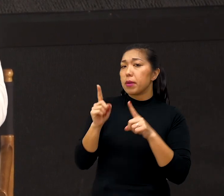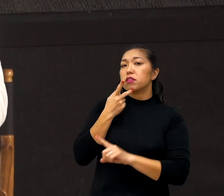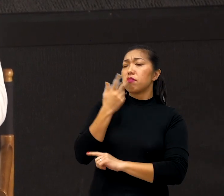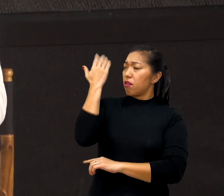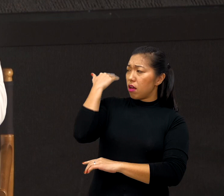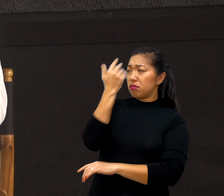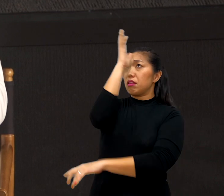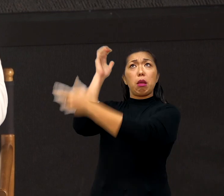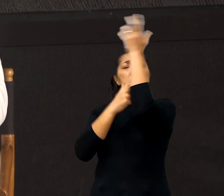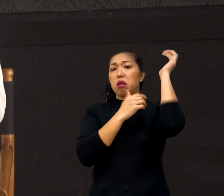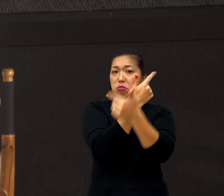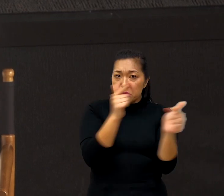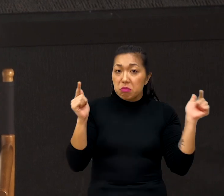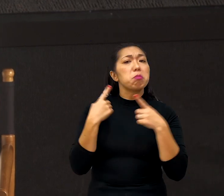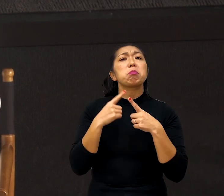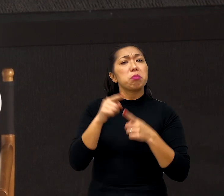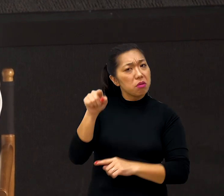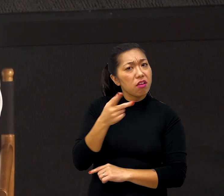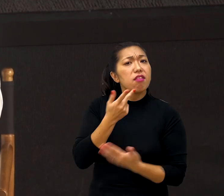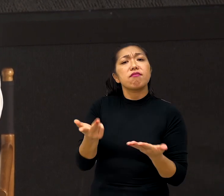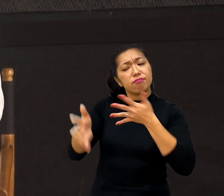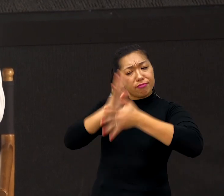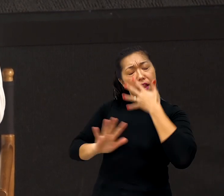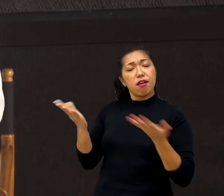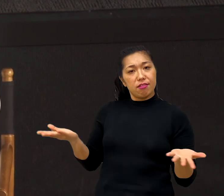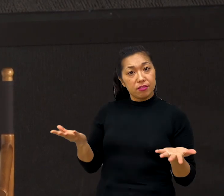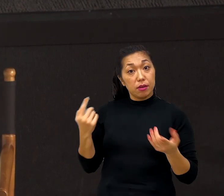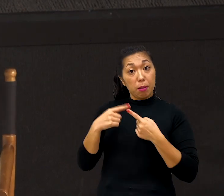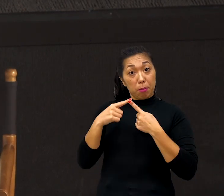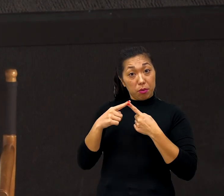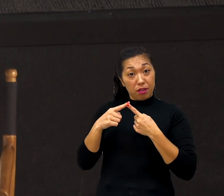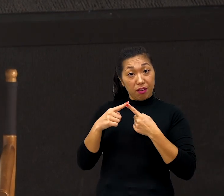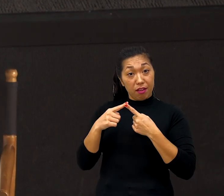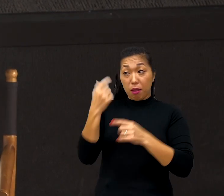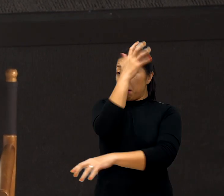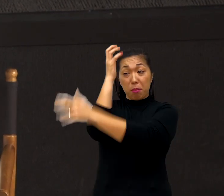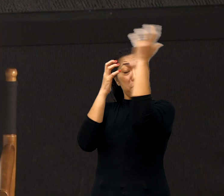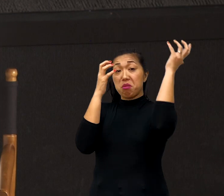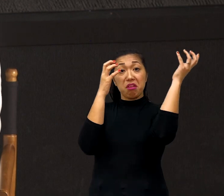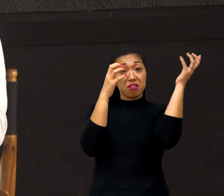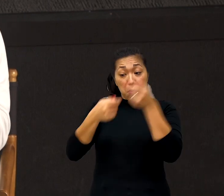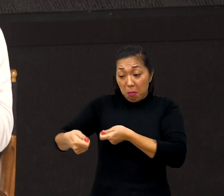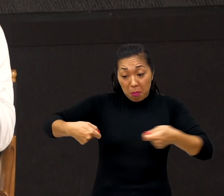meio ambiente. Por que ele dizia que não existia meio ambiente? Porque o meio não está disputando nada. O ambiente não